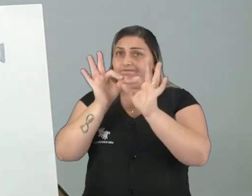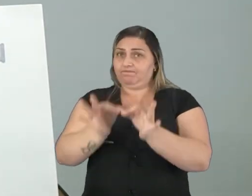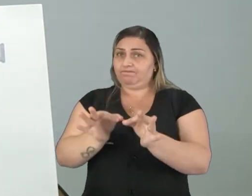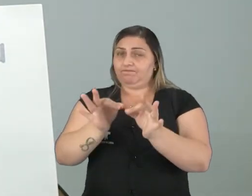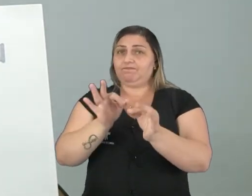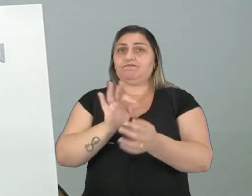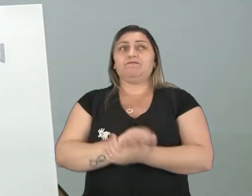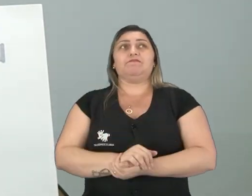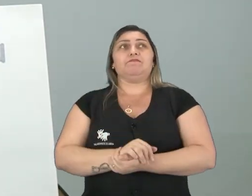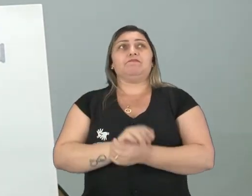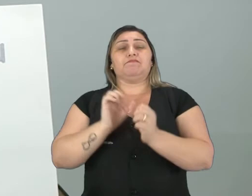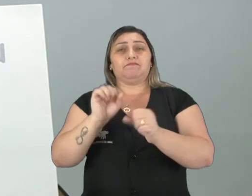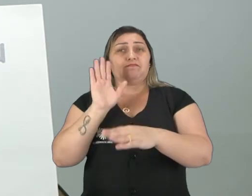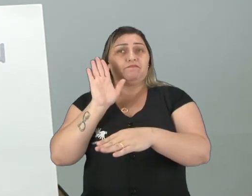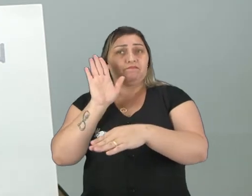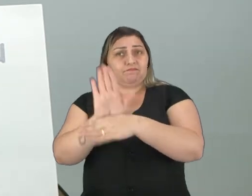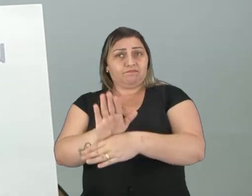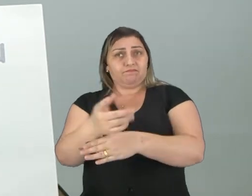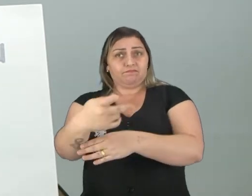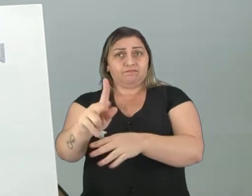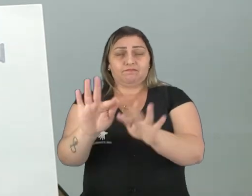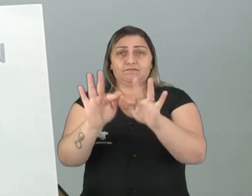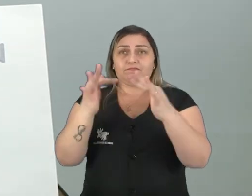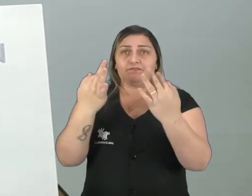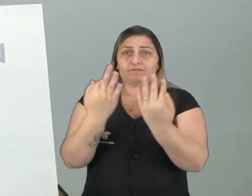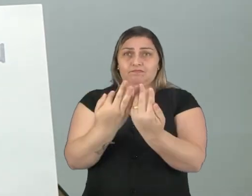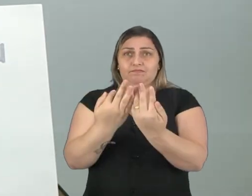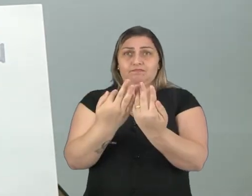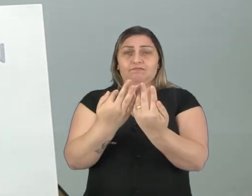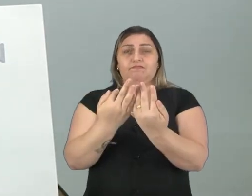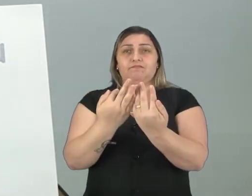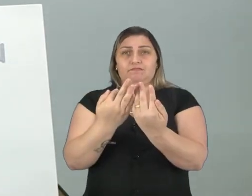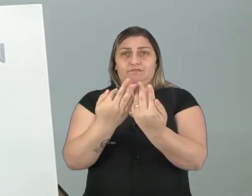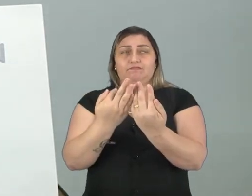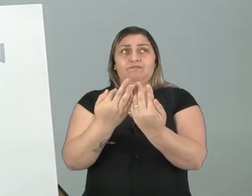certo? Você pode ajudar a sua família, certo?